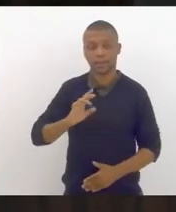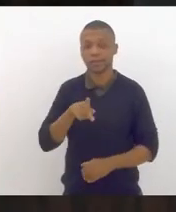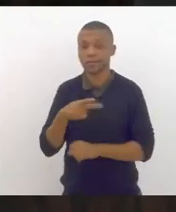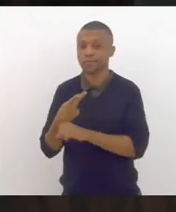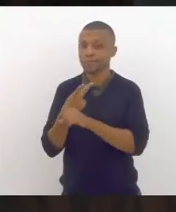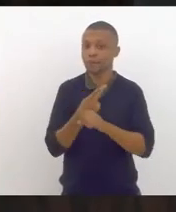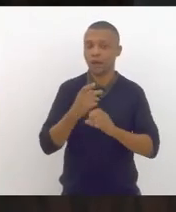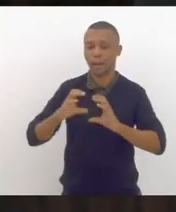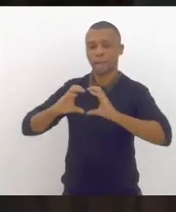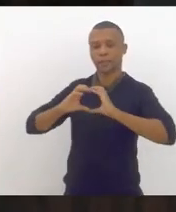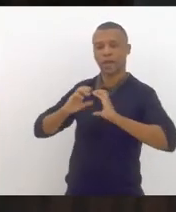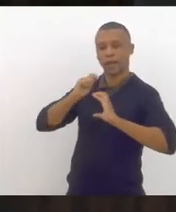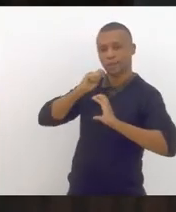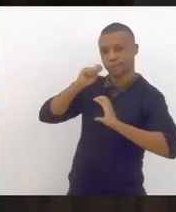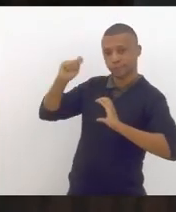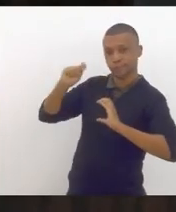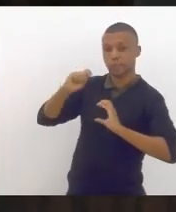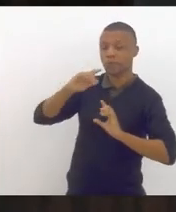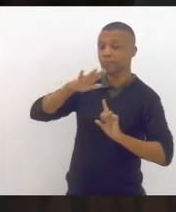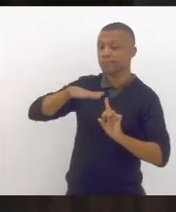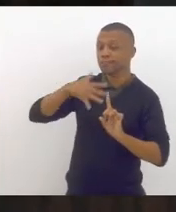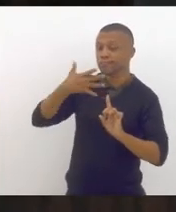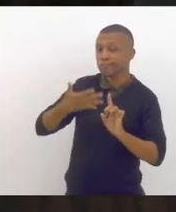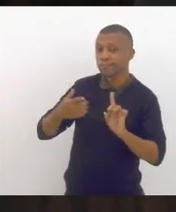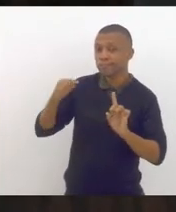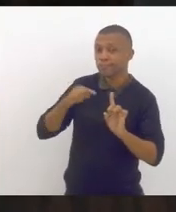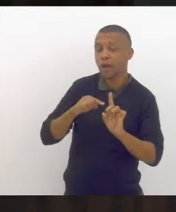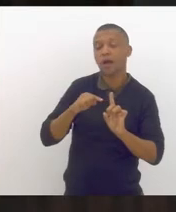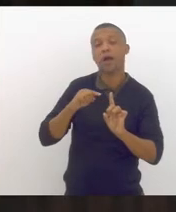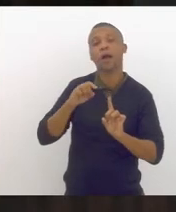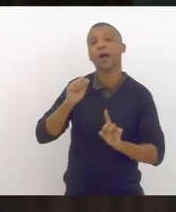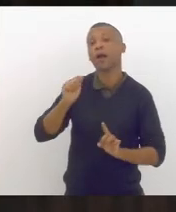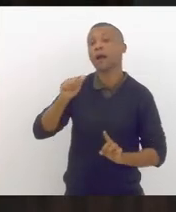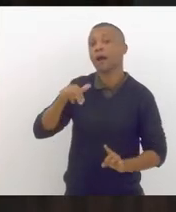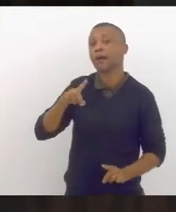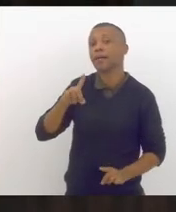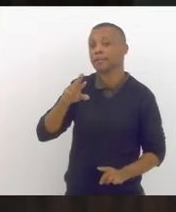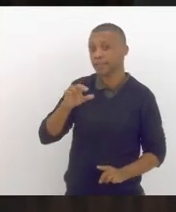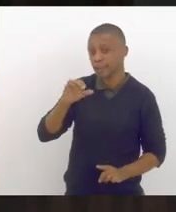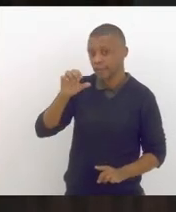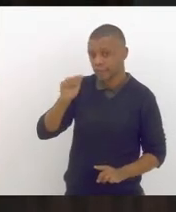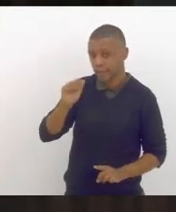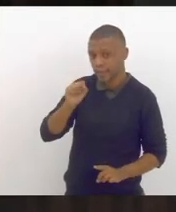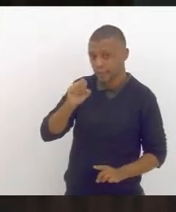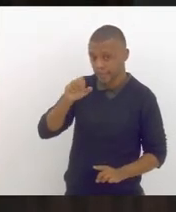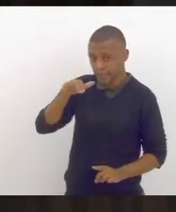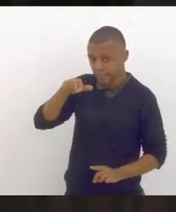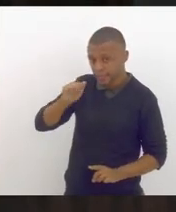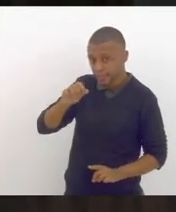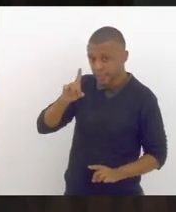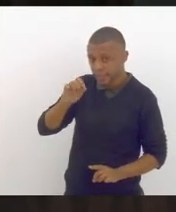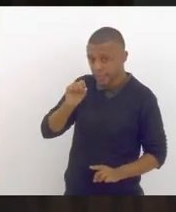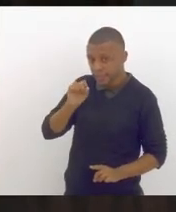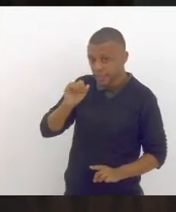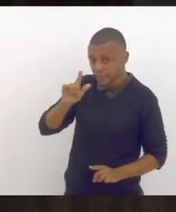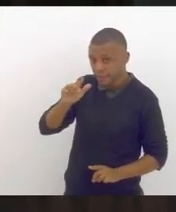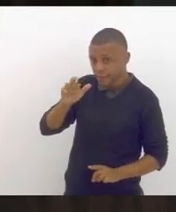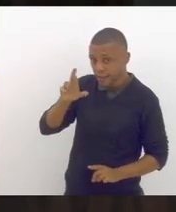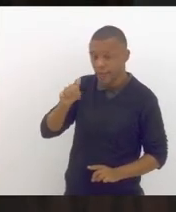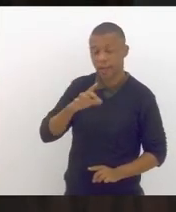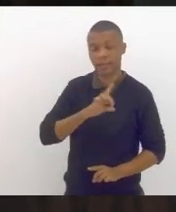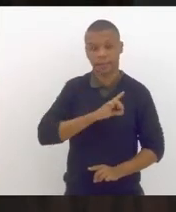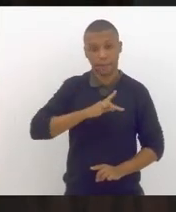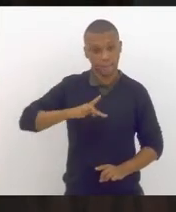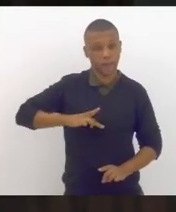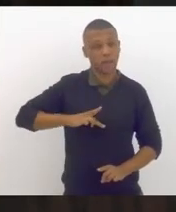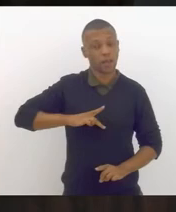Tiradentes e o respectivo diploma à senhora Andréia Sena da Silveira, defensora pública no Estado do Rio de